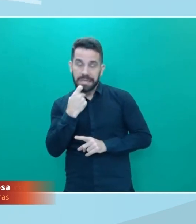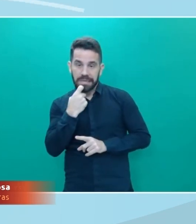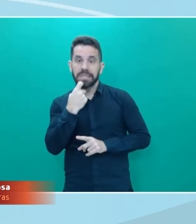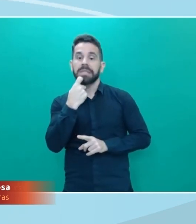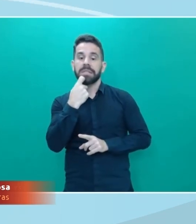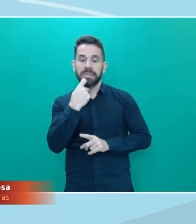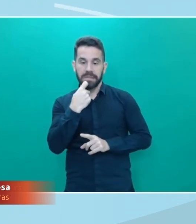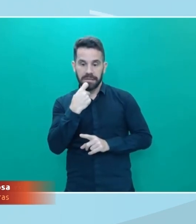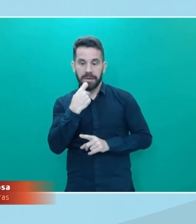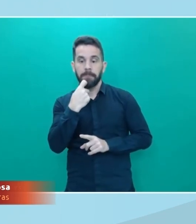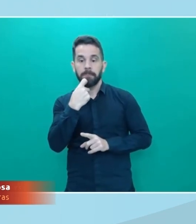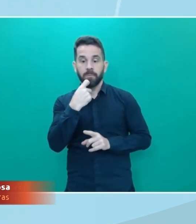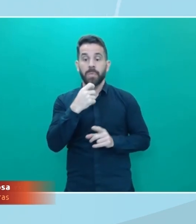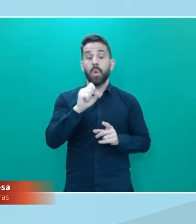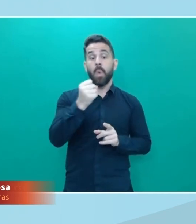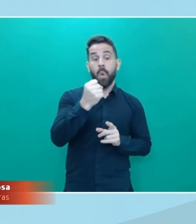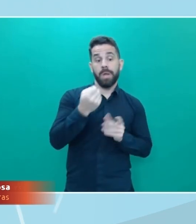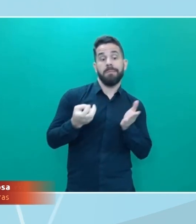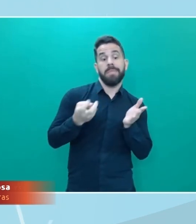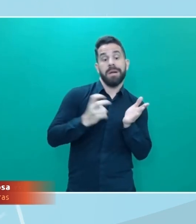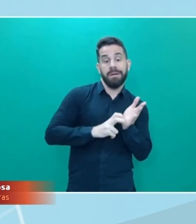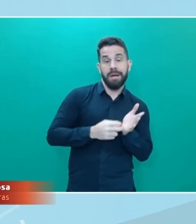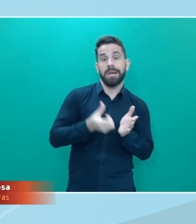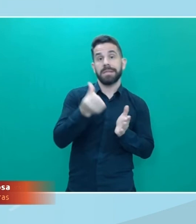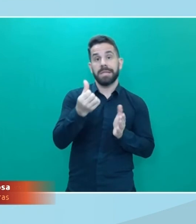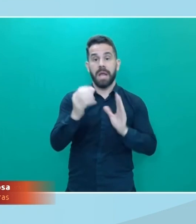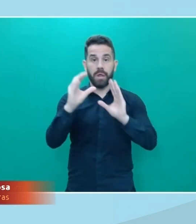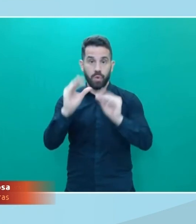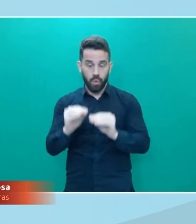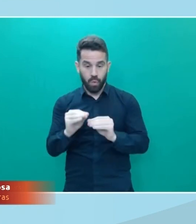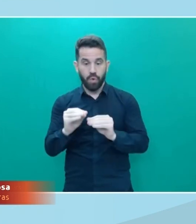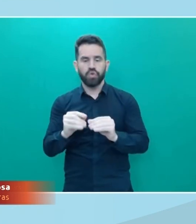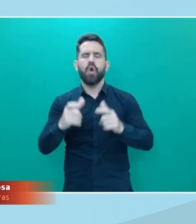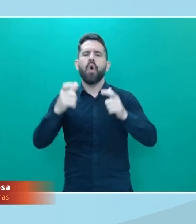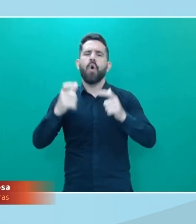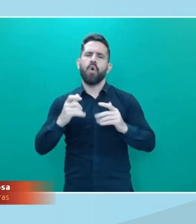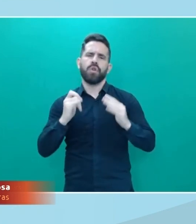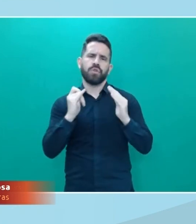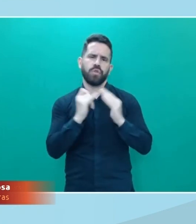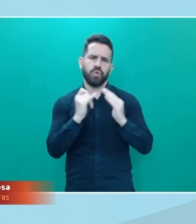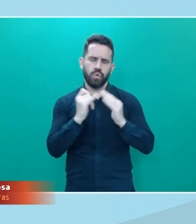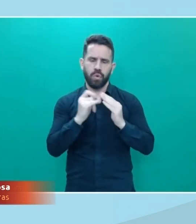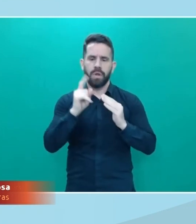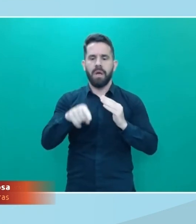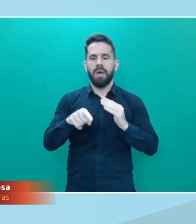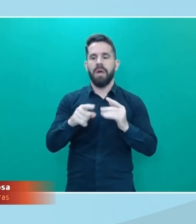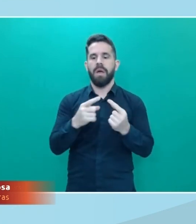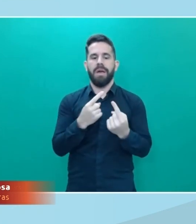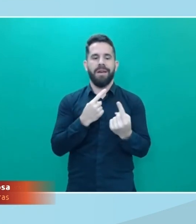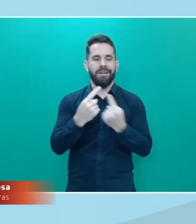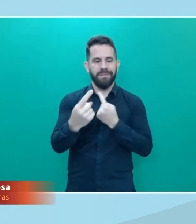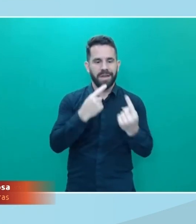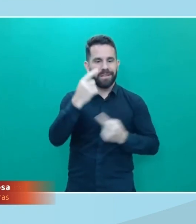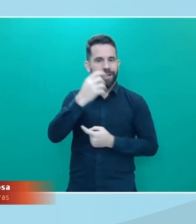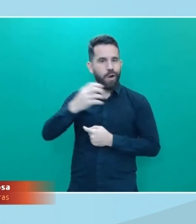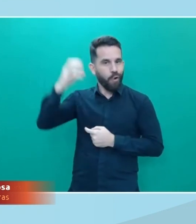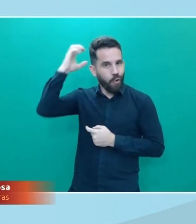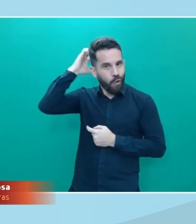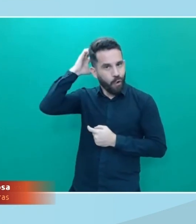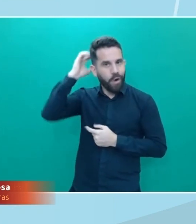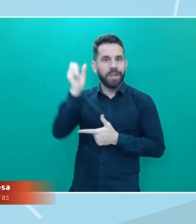A entrada é gratuita e o Instituto Riso fica na Avenida Cora Coralina, no setor sul.